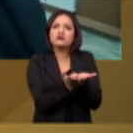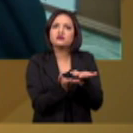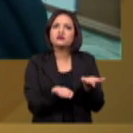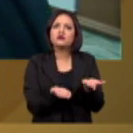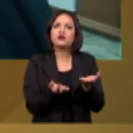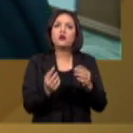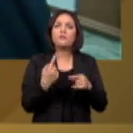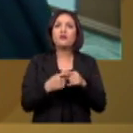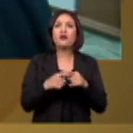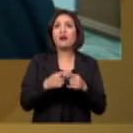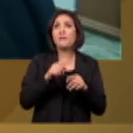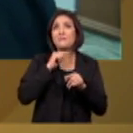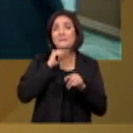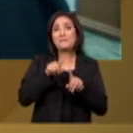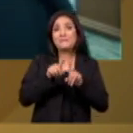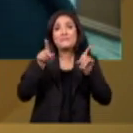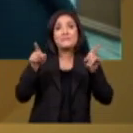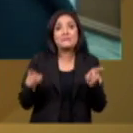e